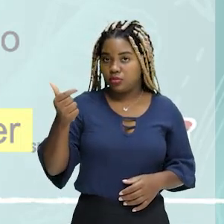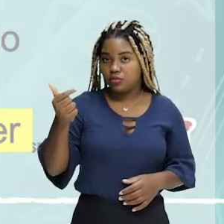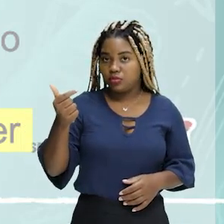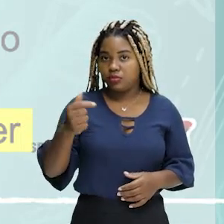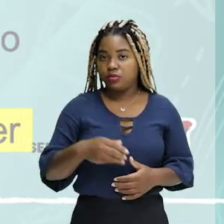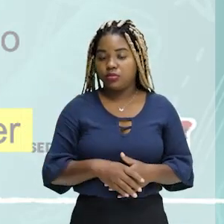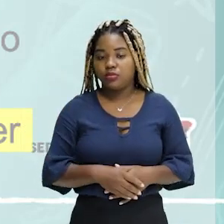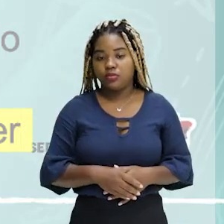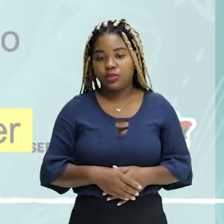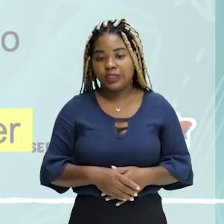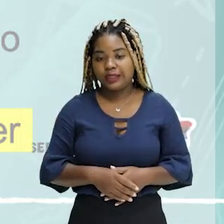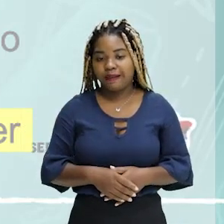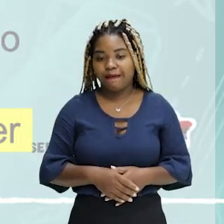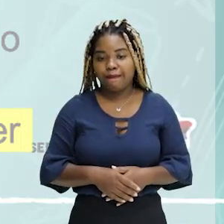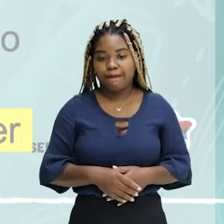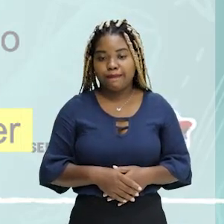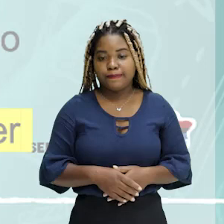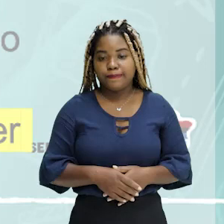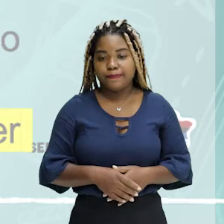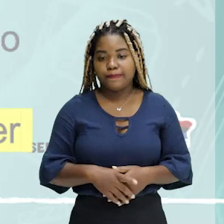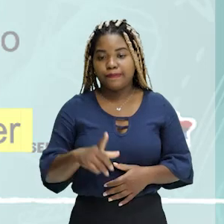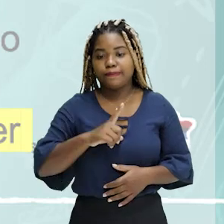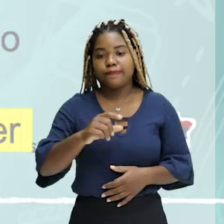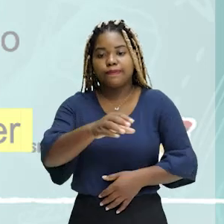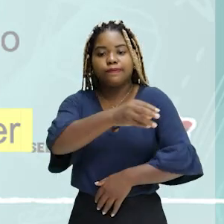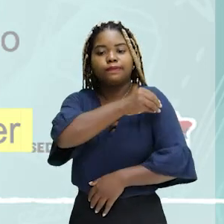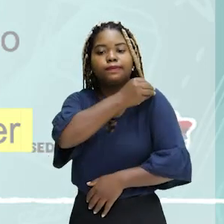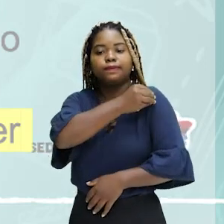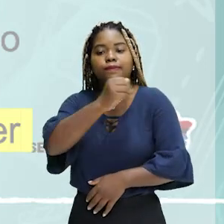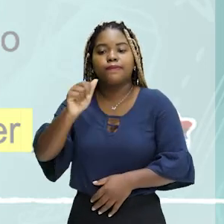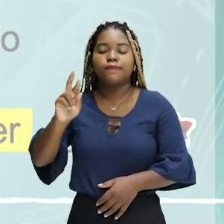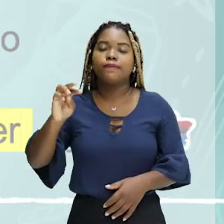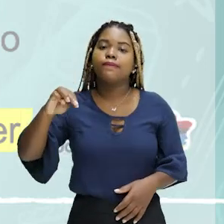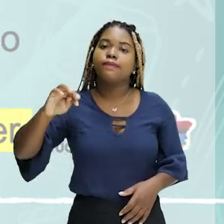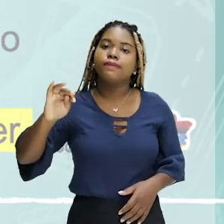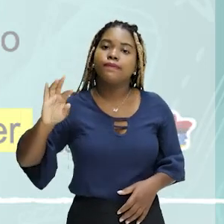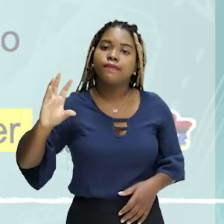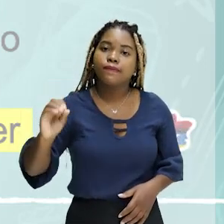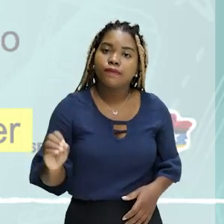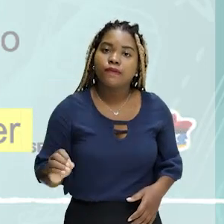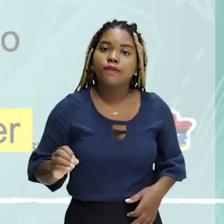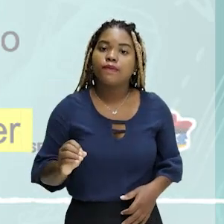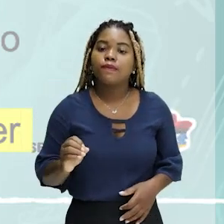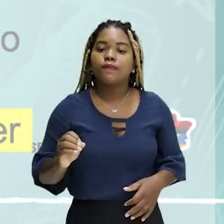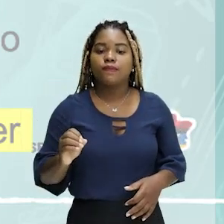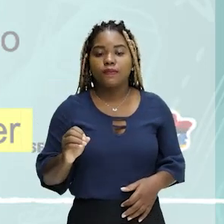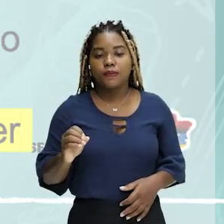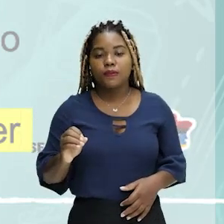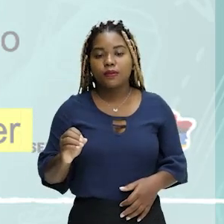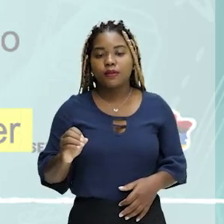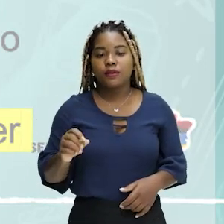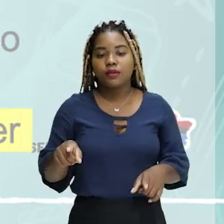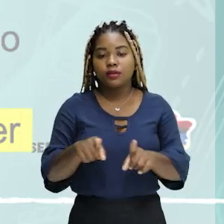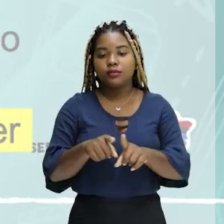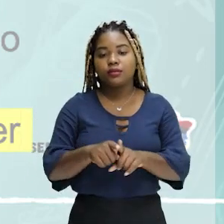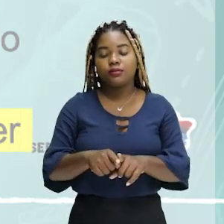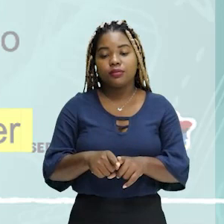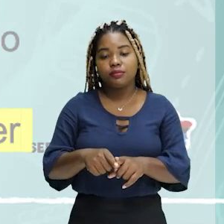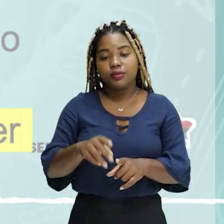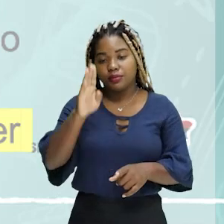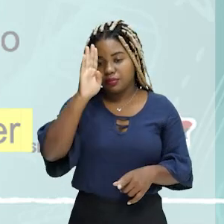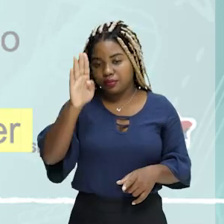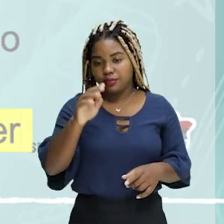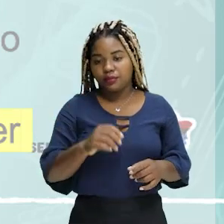2. Ele é formado por um álcool aromático e um álcool primário, sendo ambos isômeros